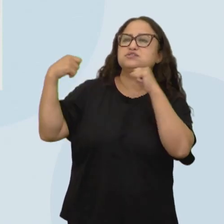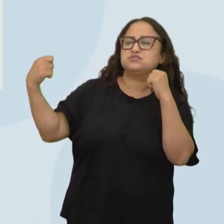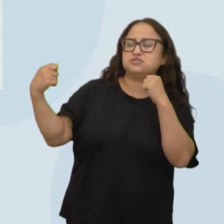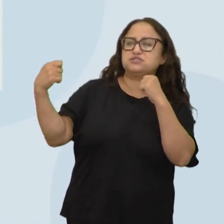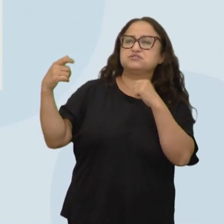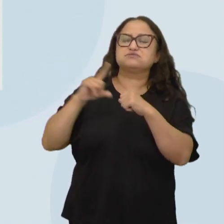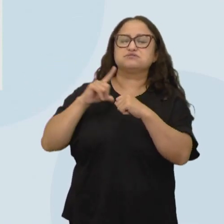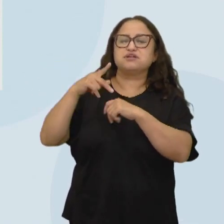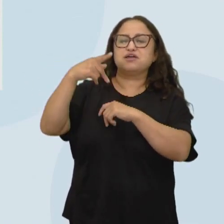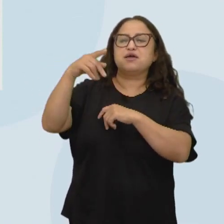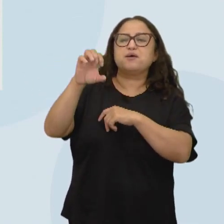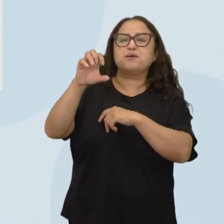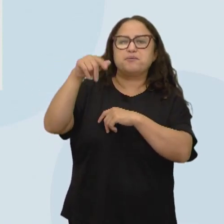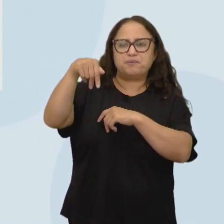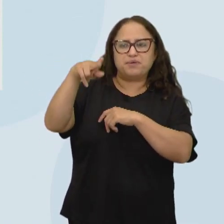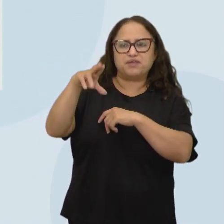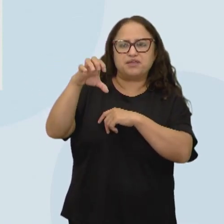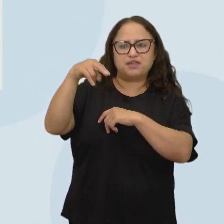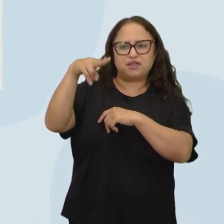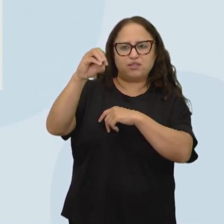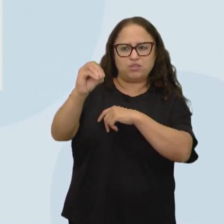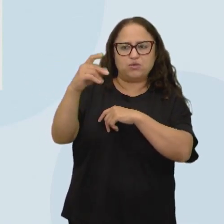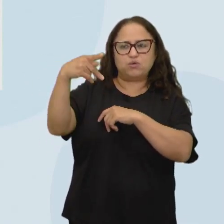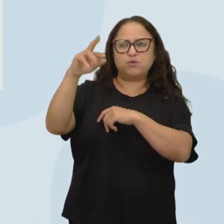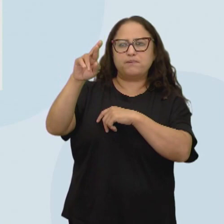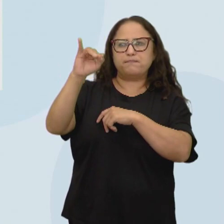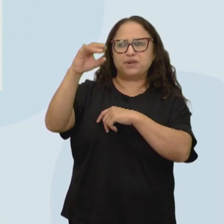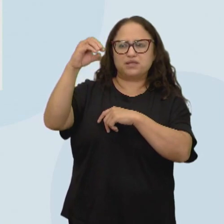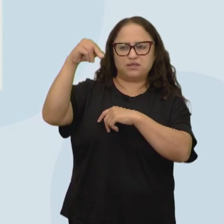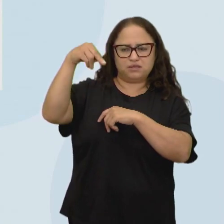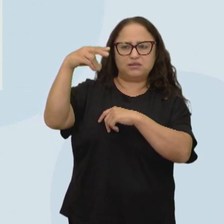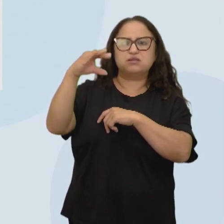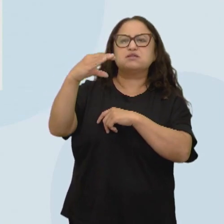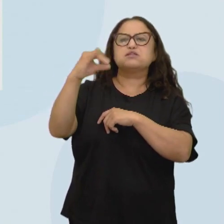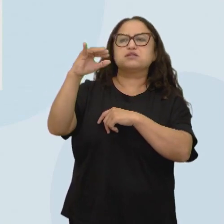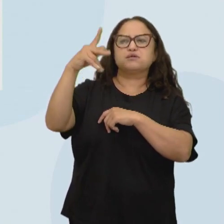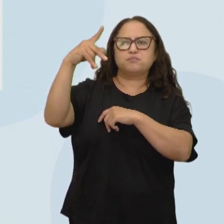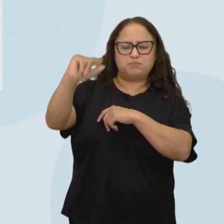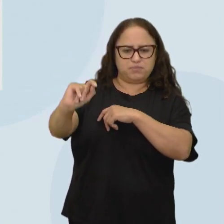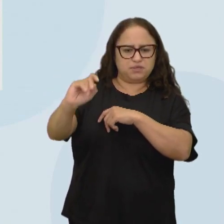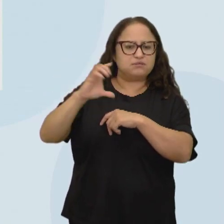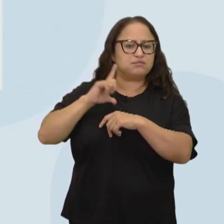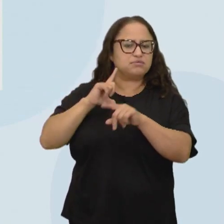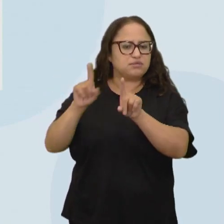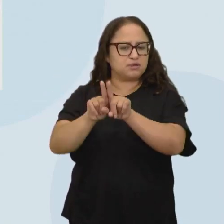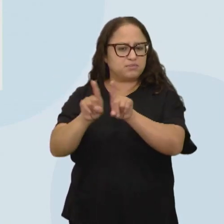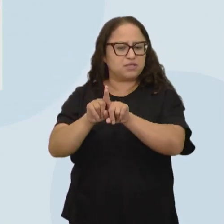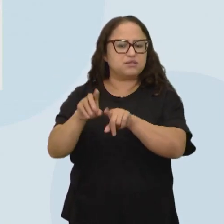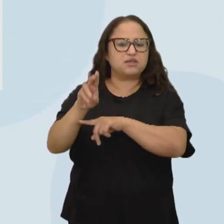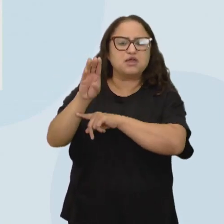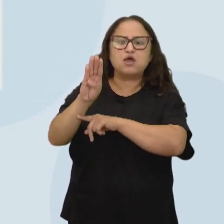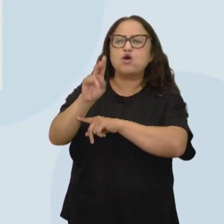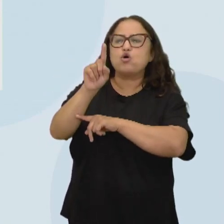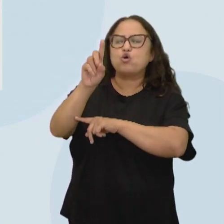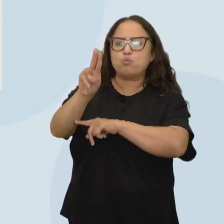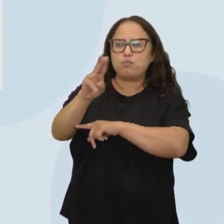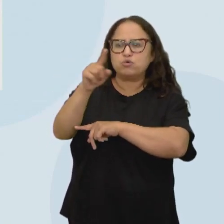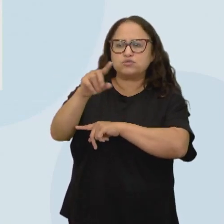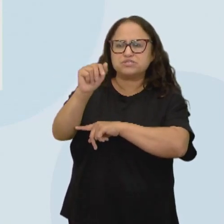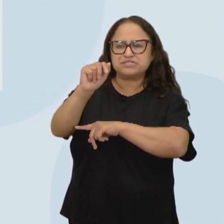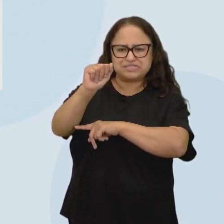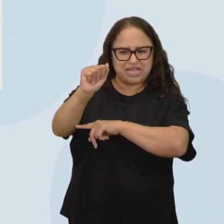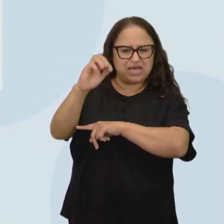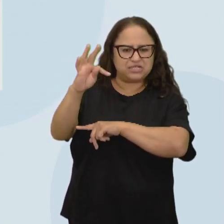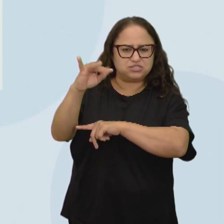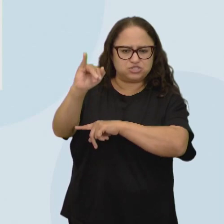de Saint-Exupéry. Ao lado dele, a gente traz o Dino Buzzati, esse autor italiano, né, da Espera dos